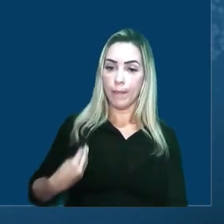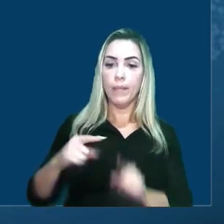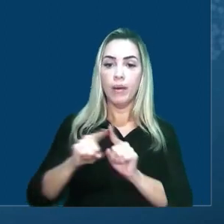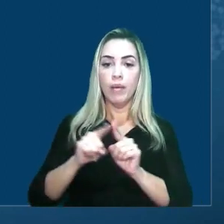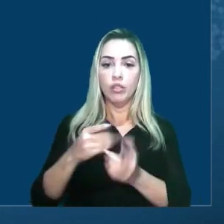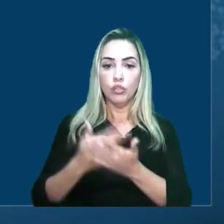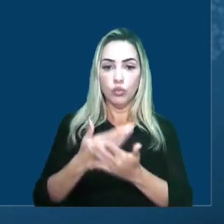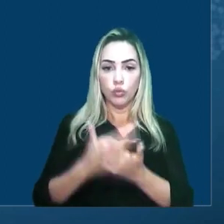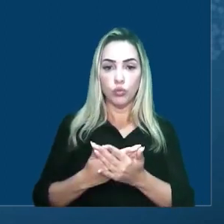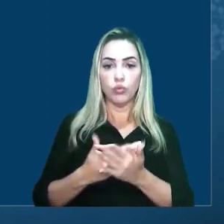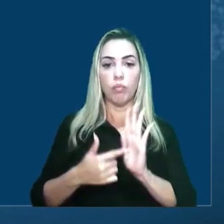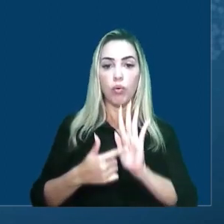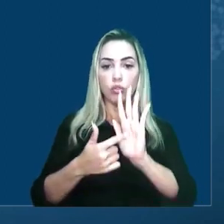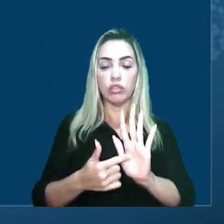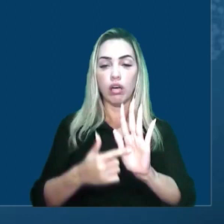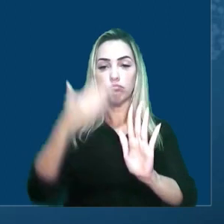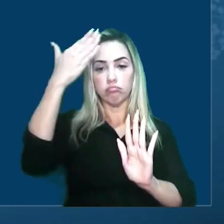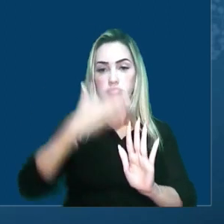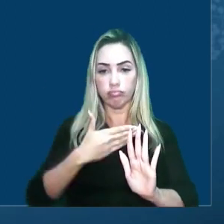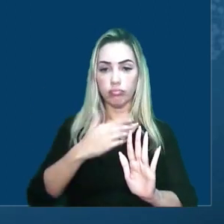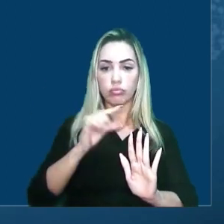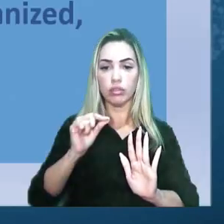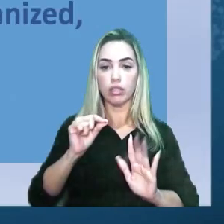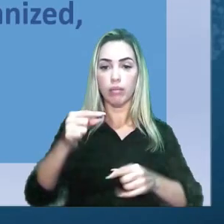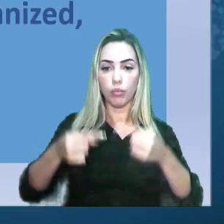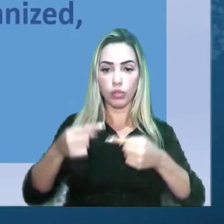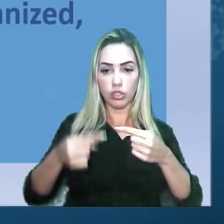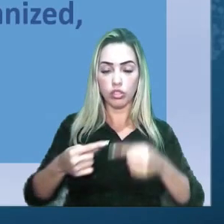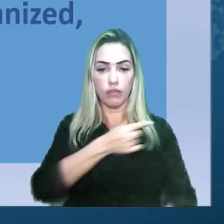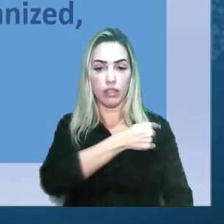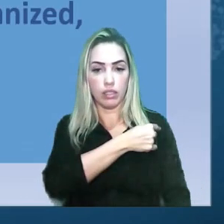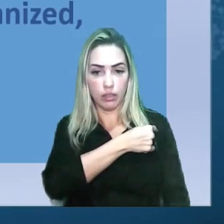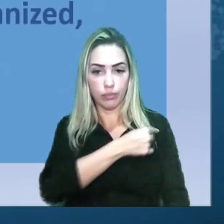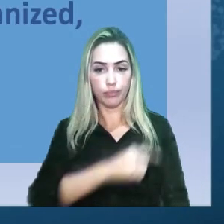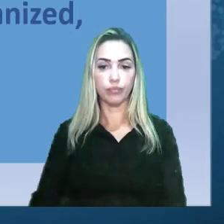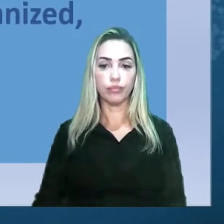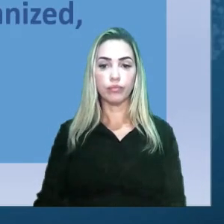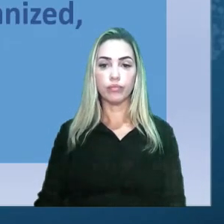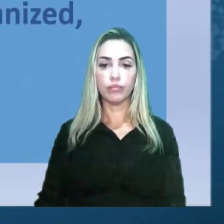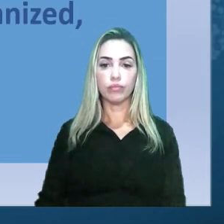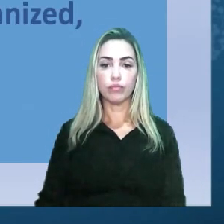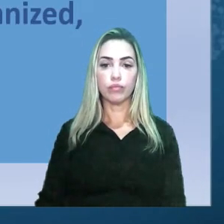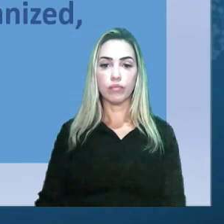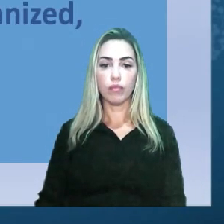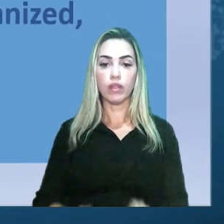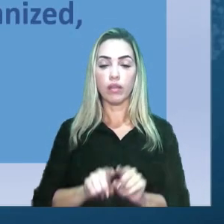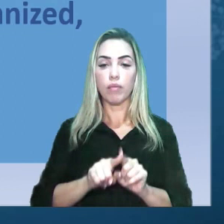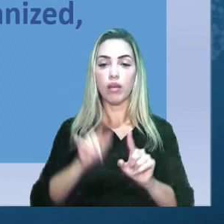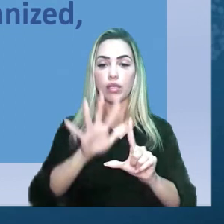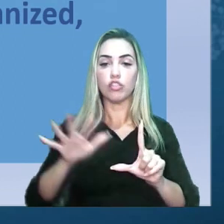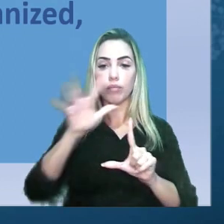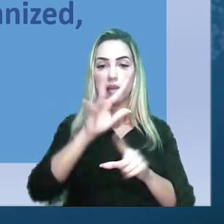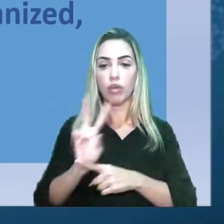gerando evidências para políticas de imunização. E o aspecto regulatório, como